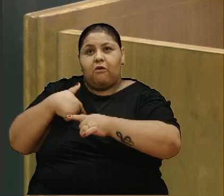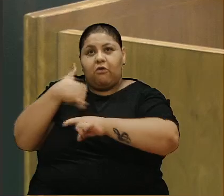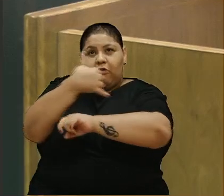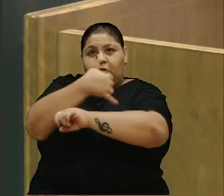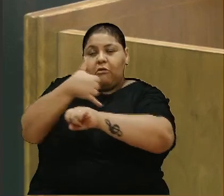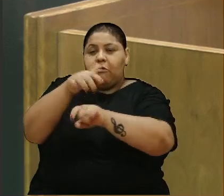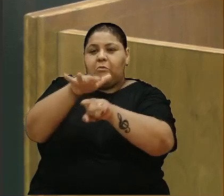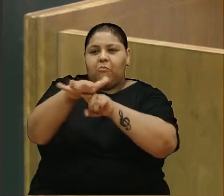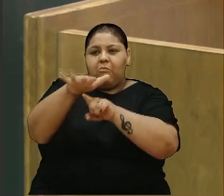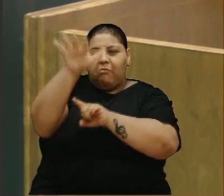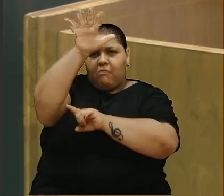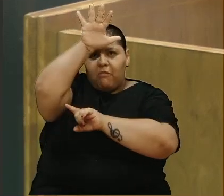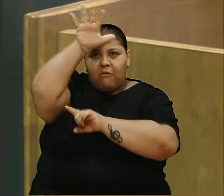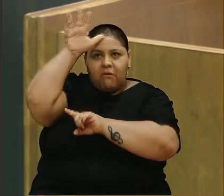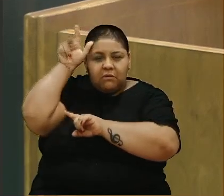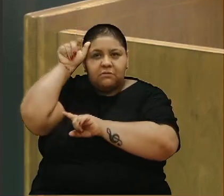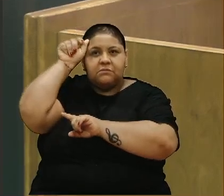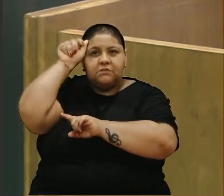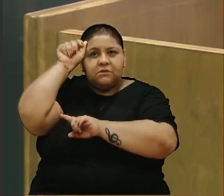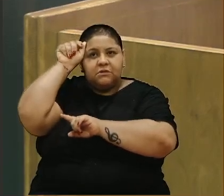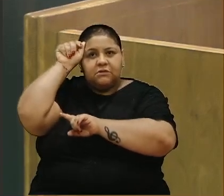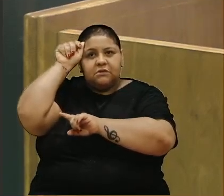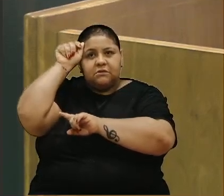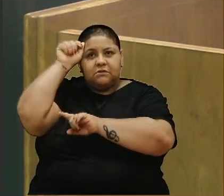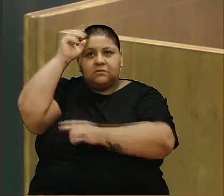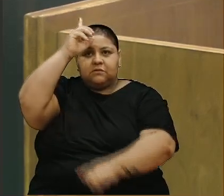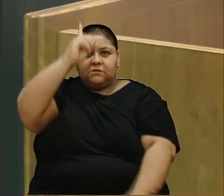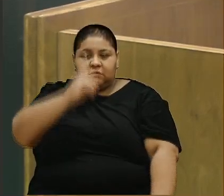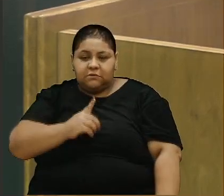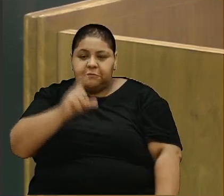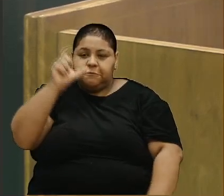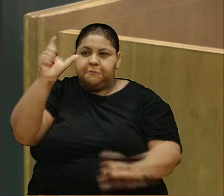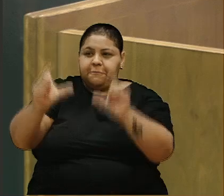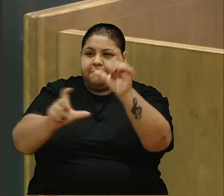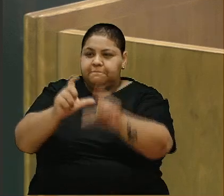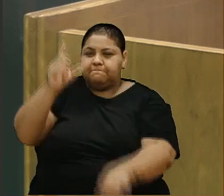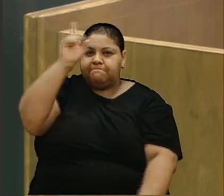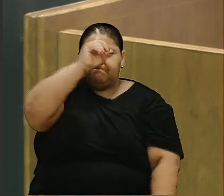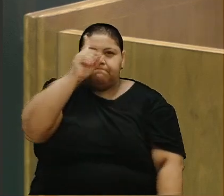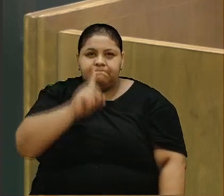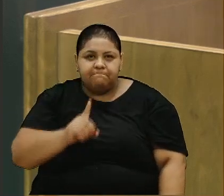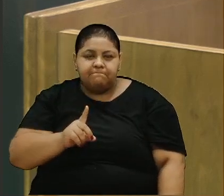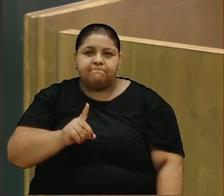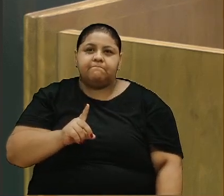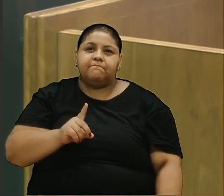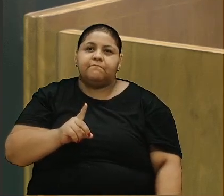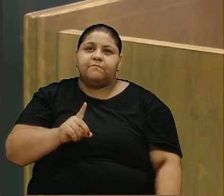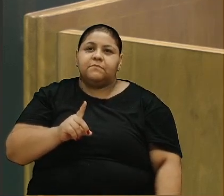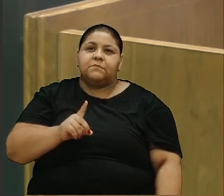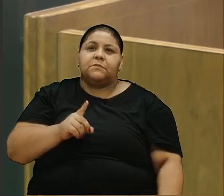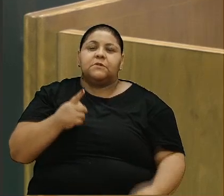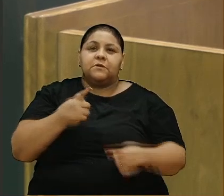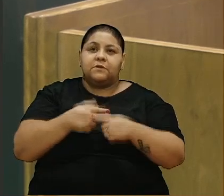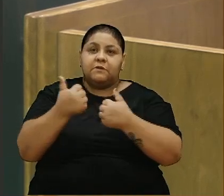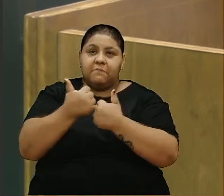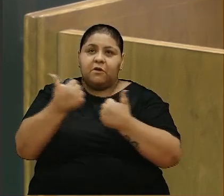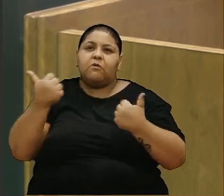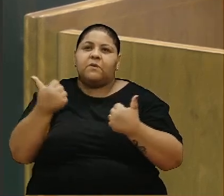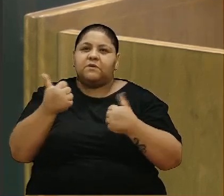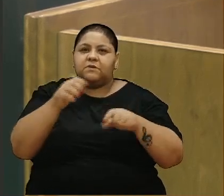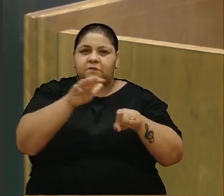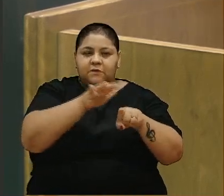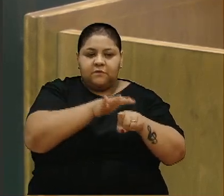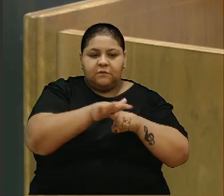Conselho Municipal dos Direitos da Pessoa com Deficiência, estava como assessora deste conselho,